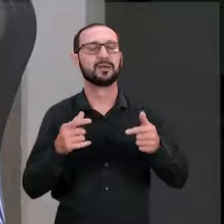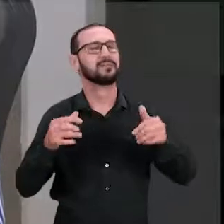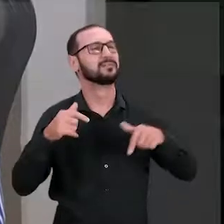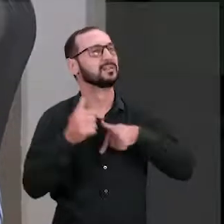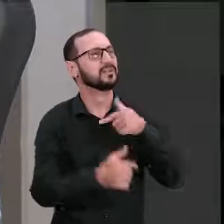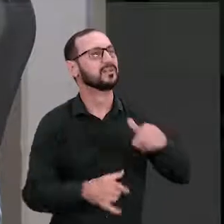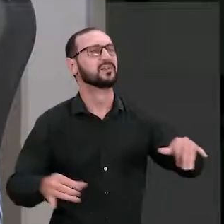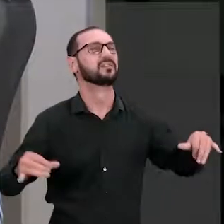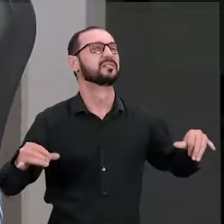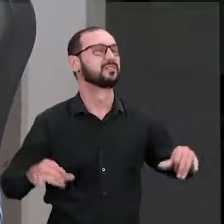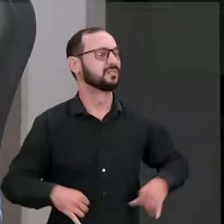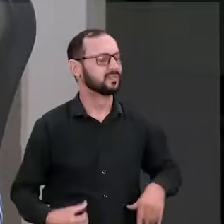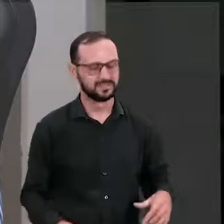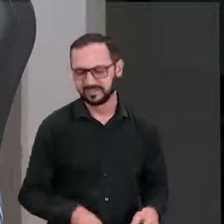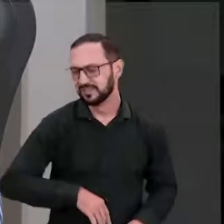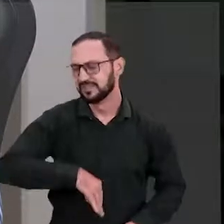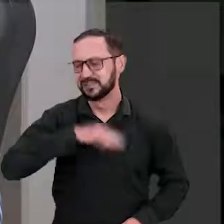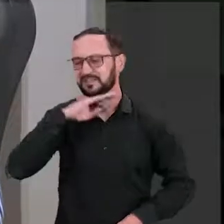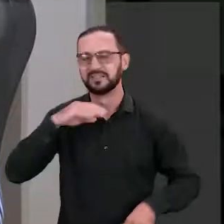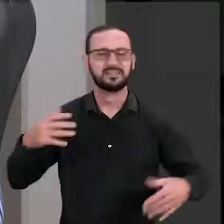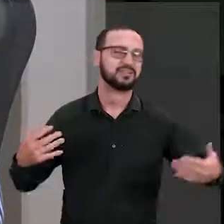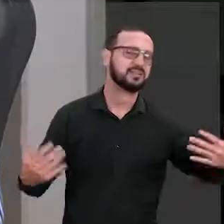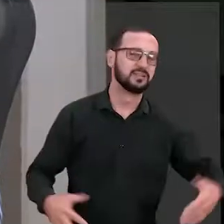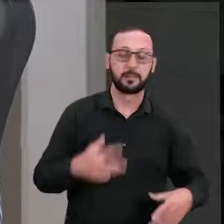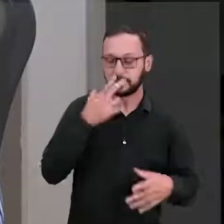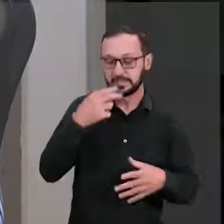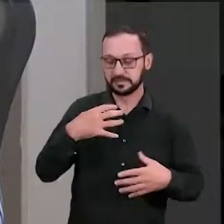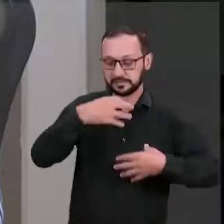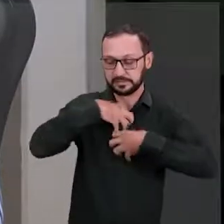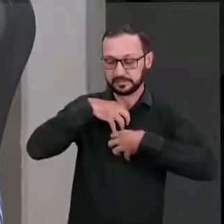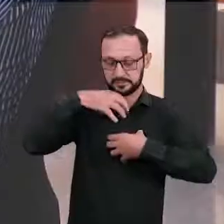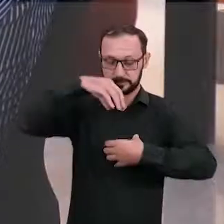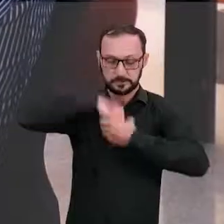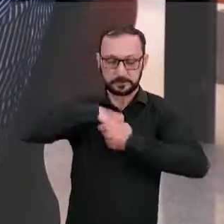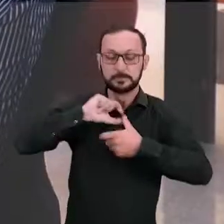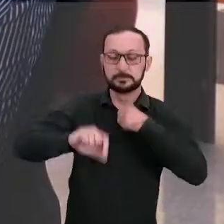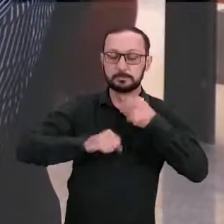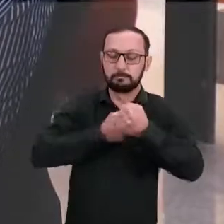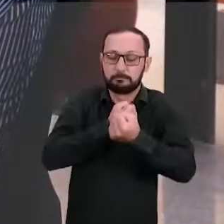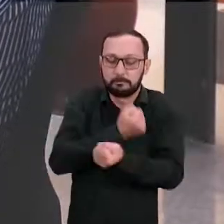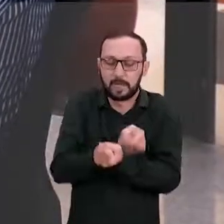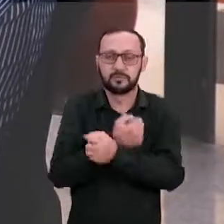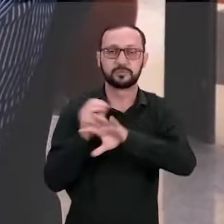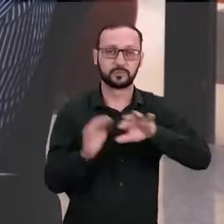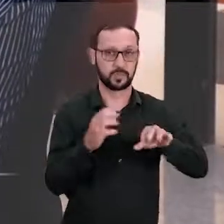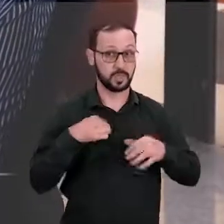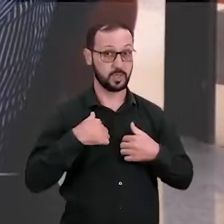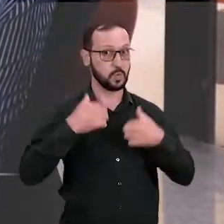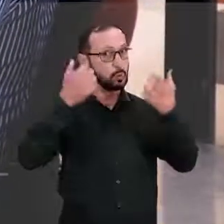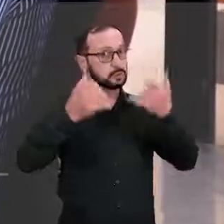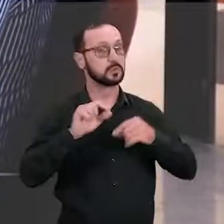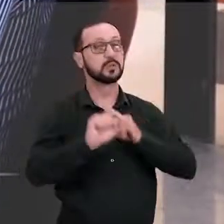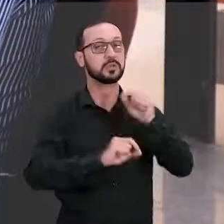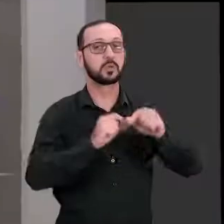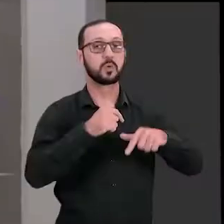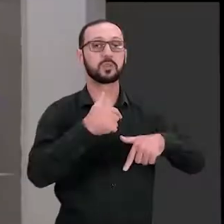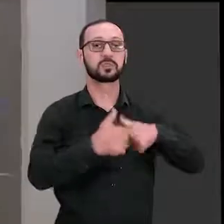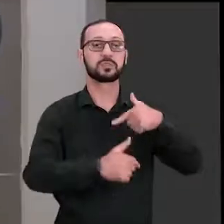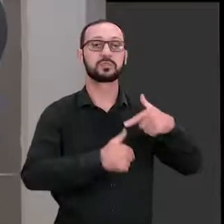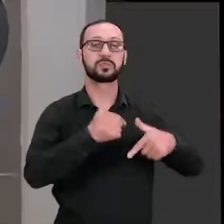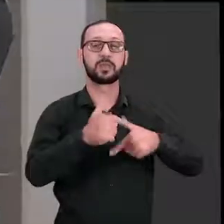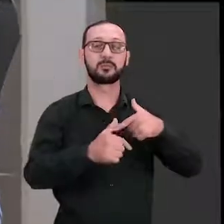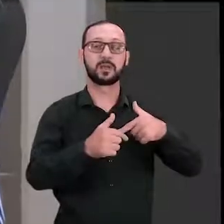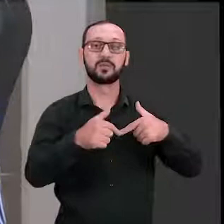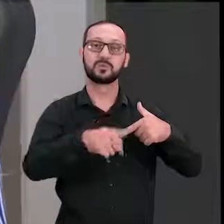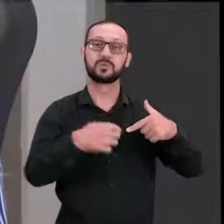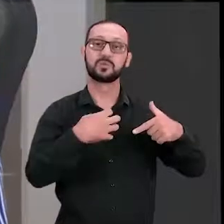de sofrer, uma forma de se tornar até escravo do trabalho. Eu costumo dizer para as pessoas que o trabalho tem